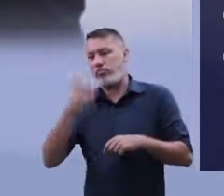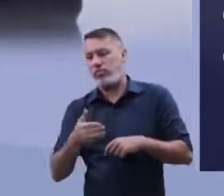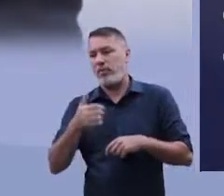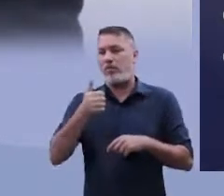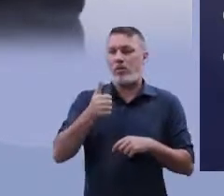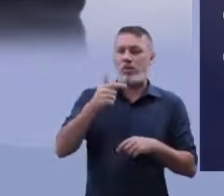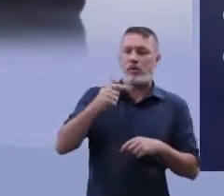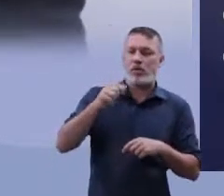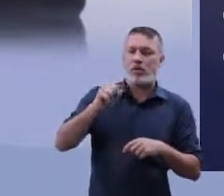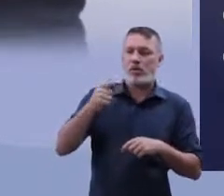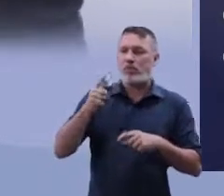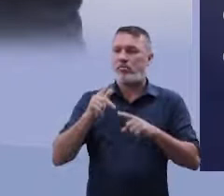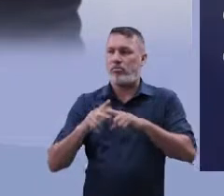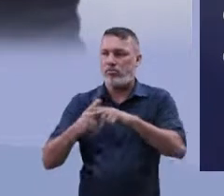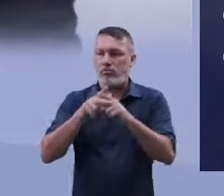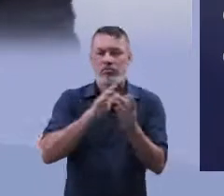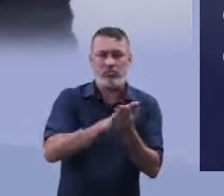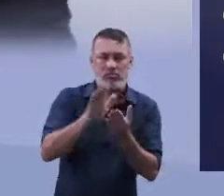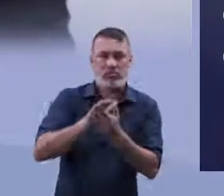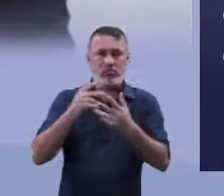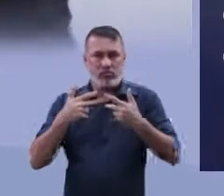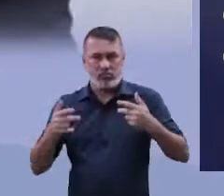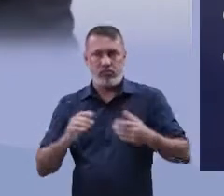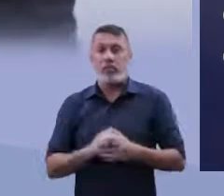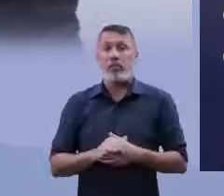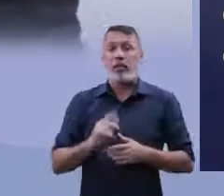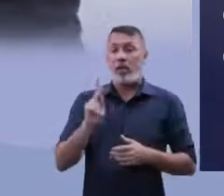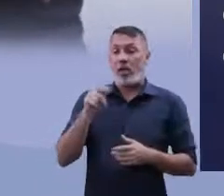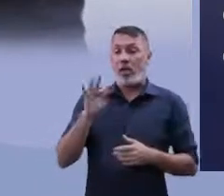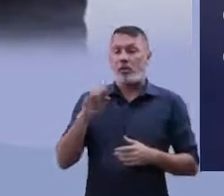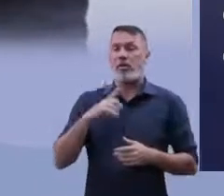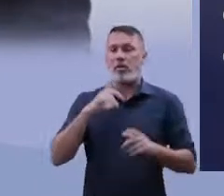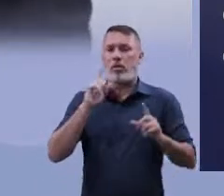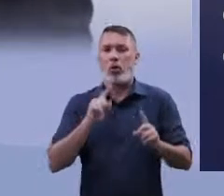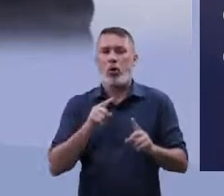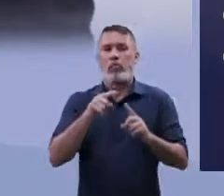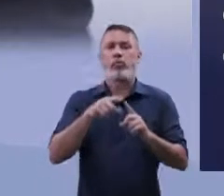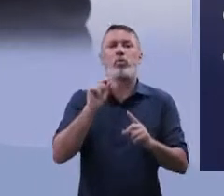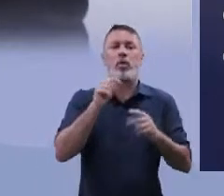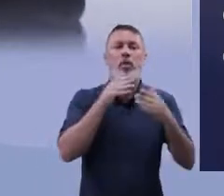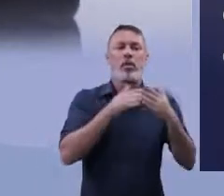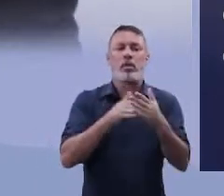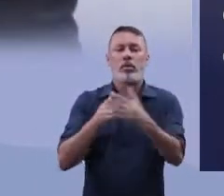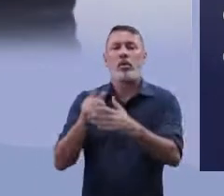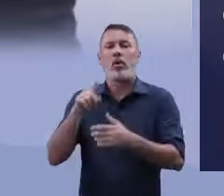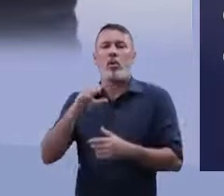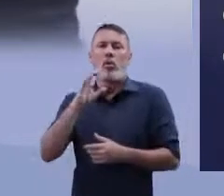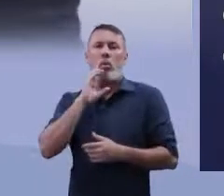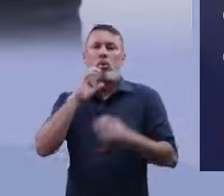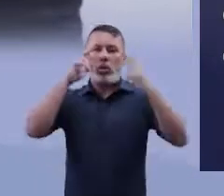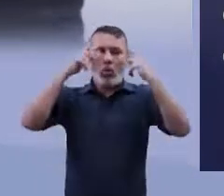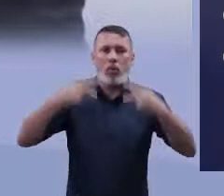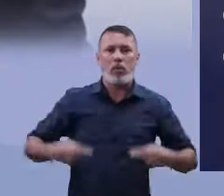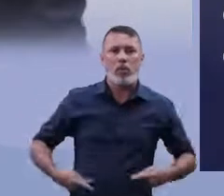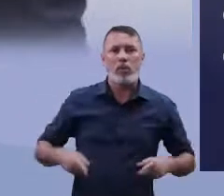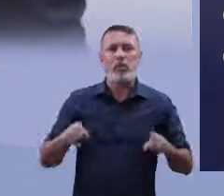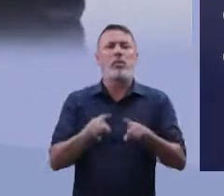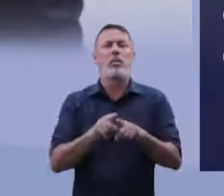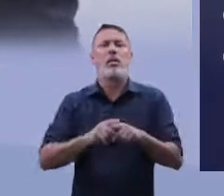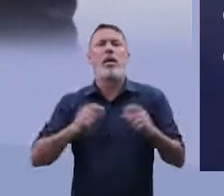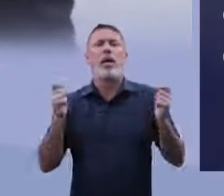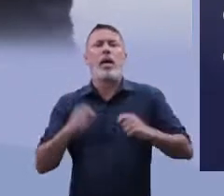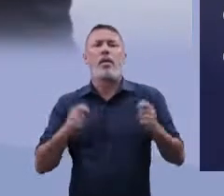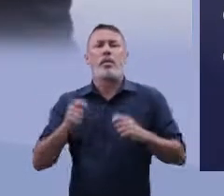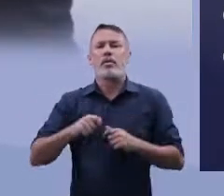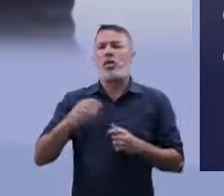e publica de novo em 1787. Kant tinha como objetivo mostrar os limites do conhecimento humano sobre o mundo e a nossa